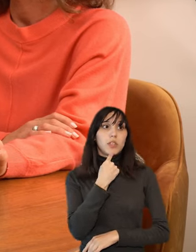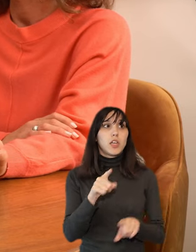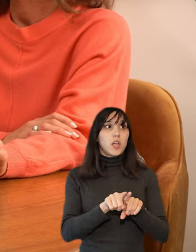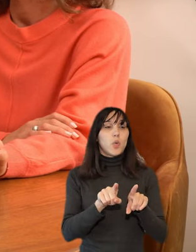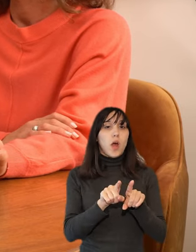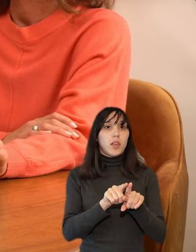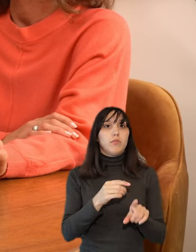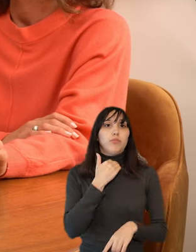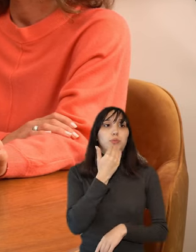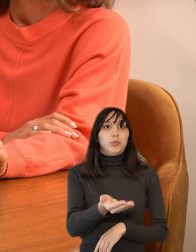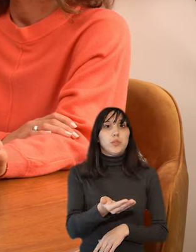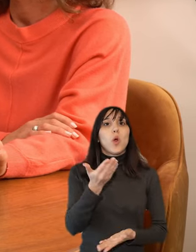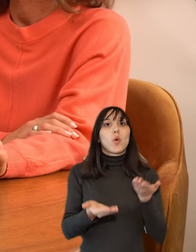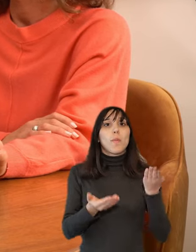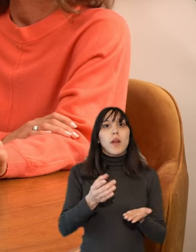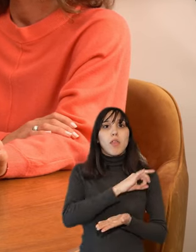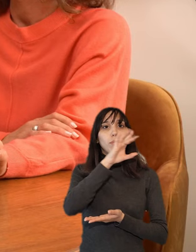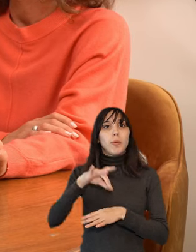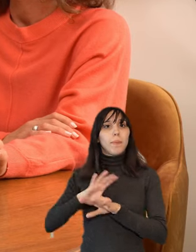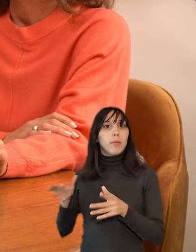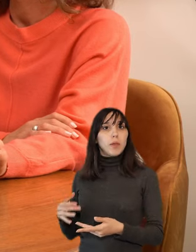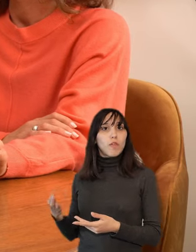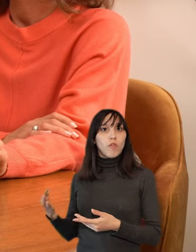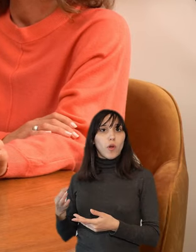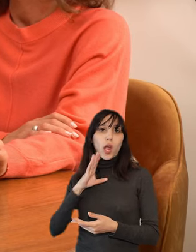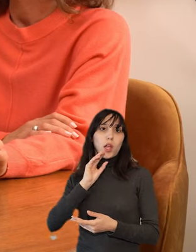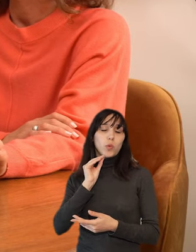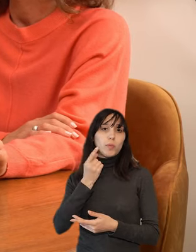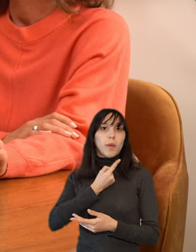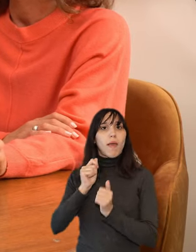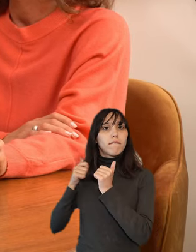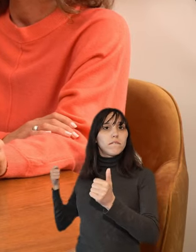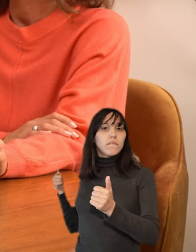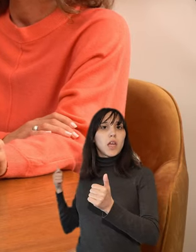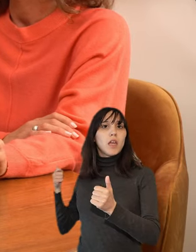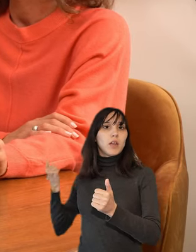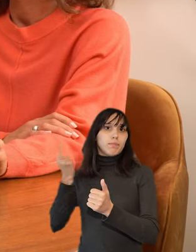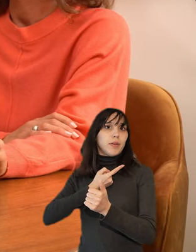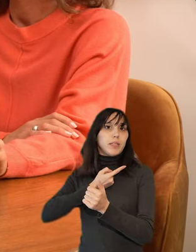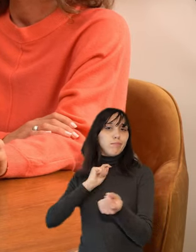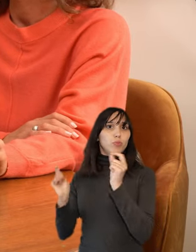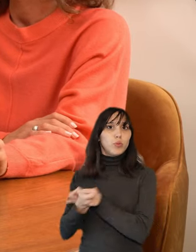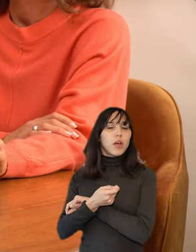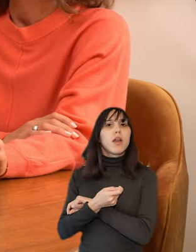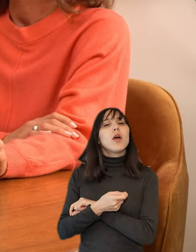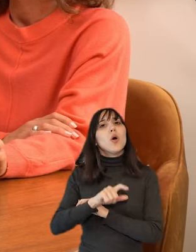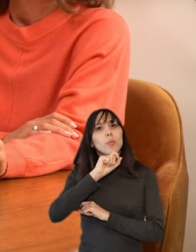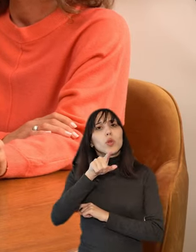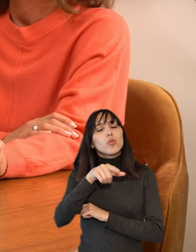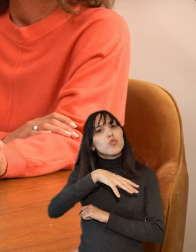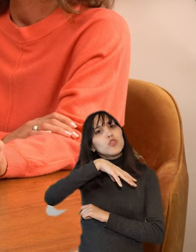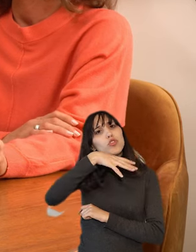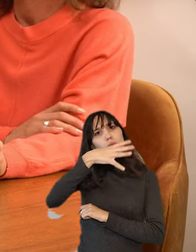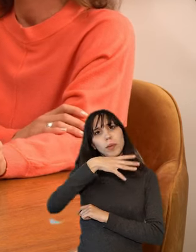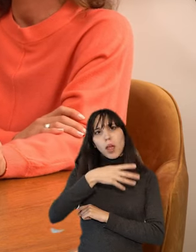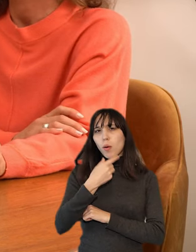mestre comparado por exemplo com o que aconteceu na pandemia não é e Poderias dar aqui um um feedback para